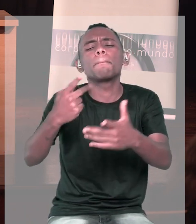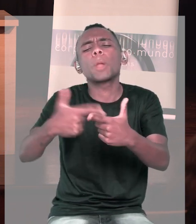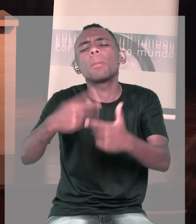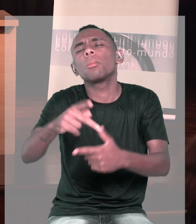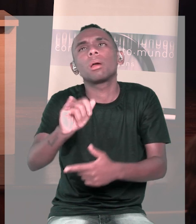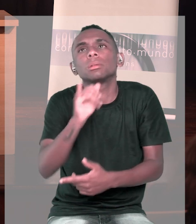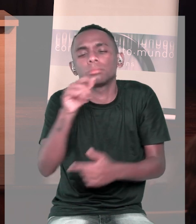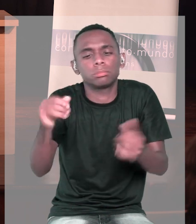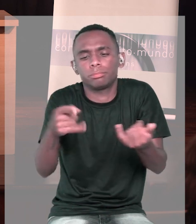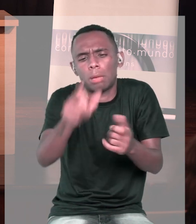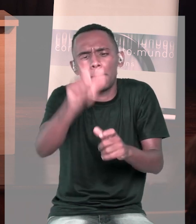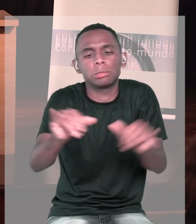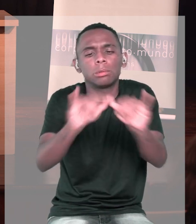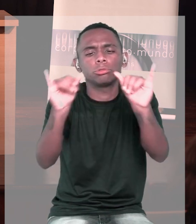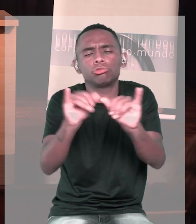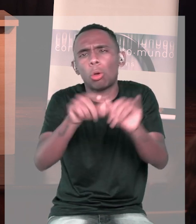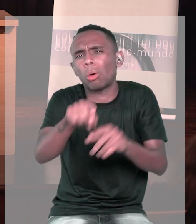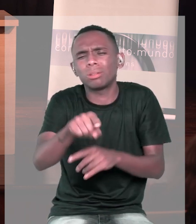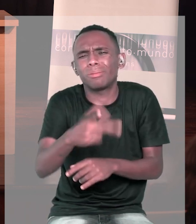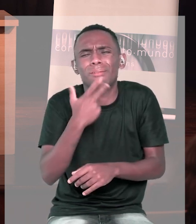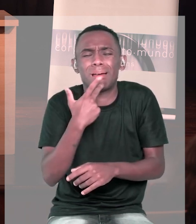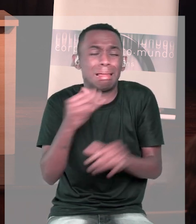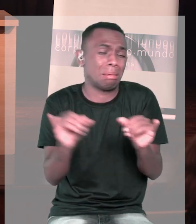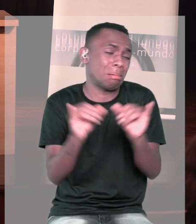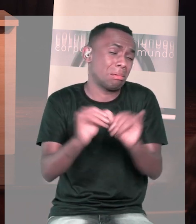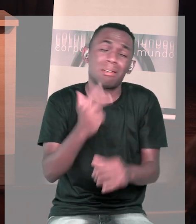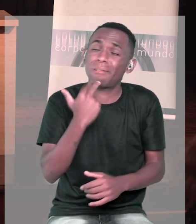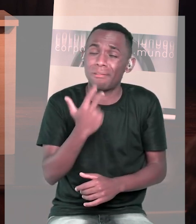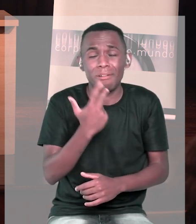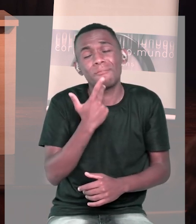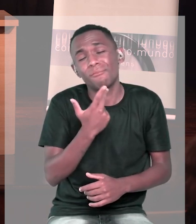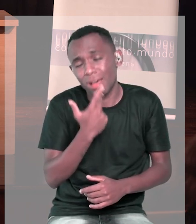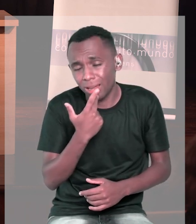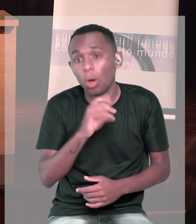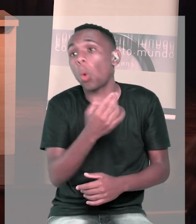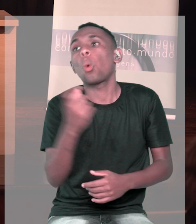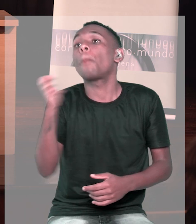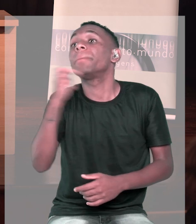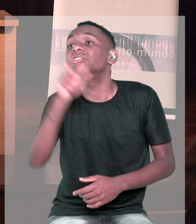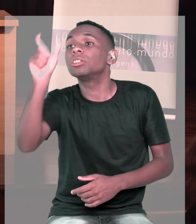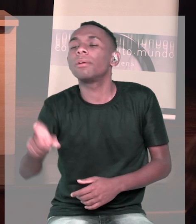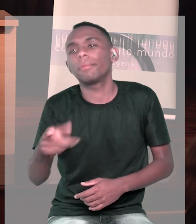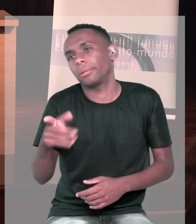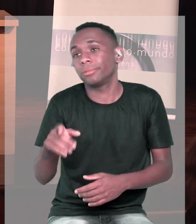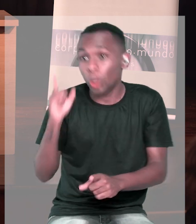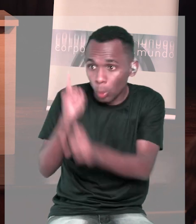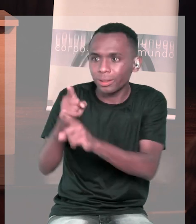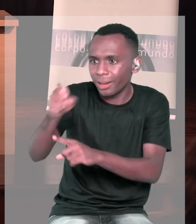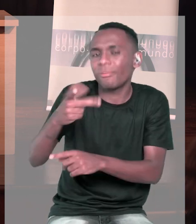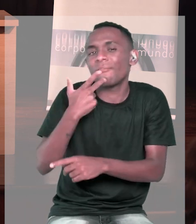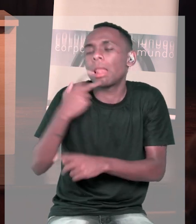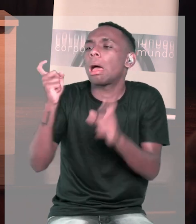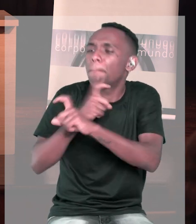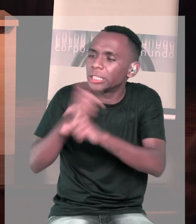uma pessoa idiota, você fala, vou encontrar fulano e ele vai falar uma bobagem. Ou um mentiroso, vou encontrar fulano e ele vai falar uma mentira.